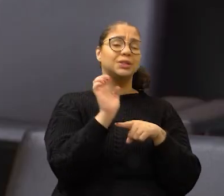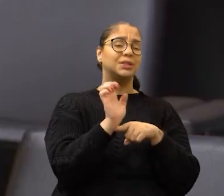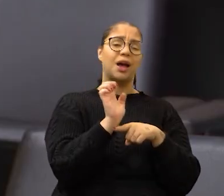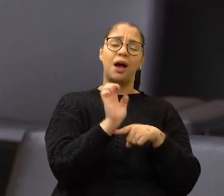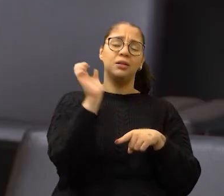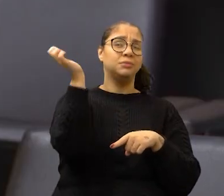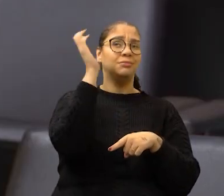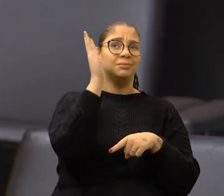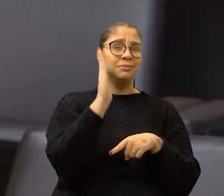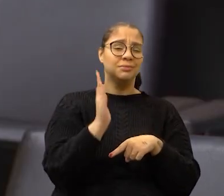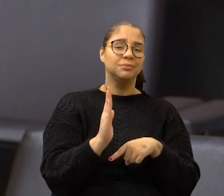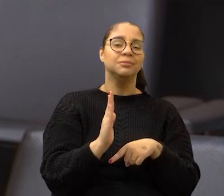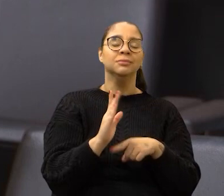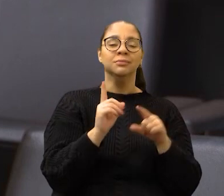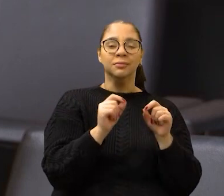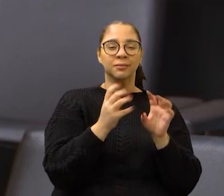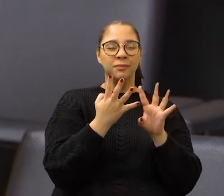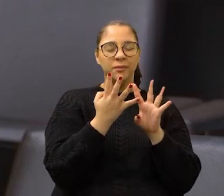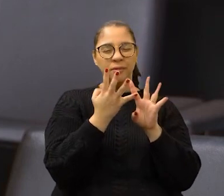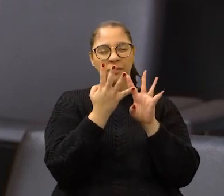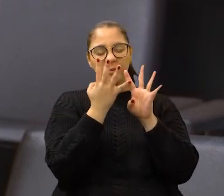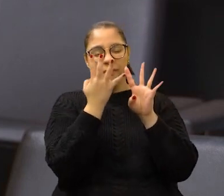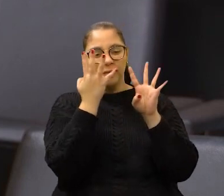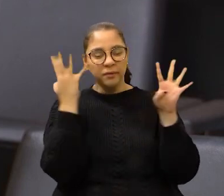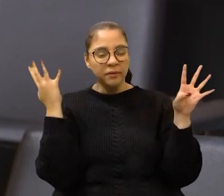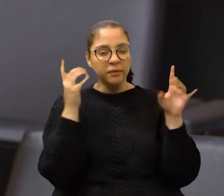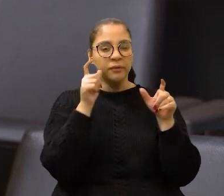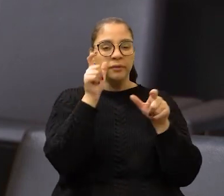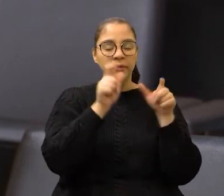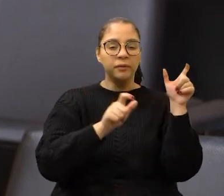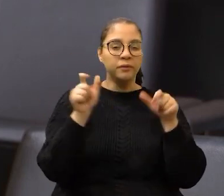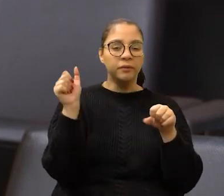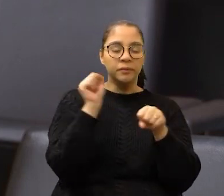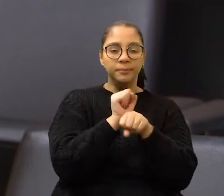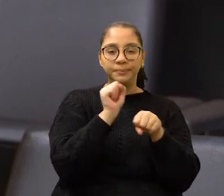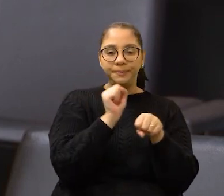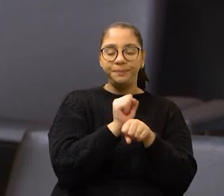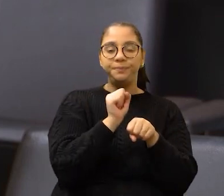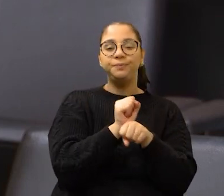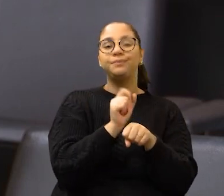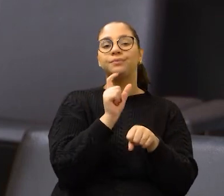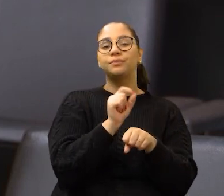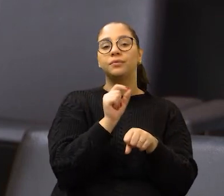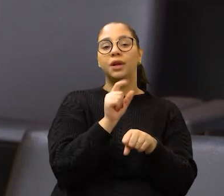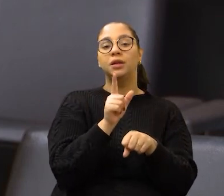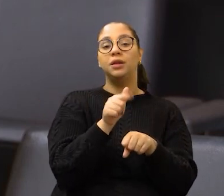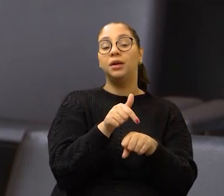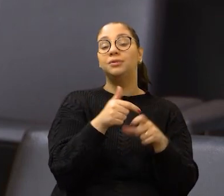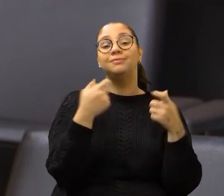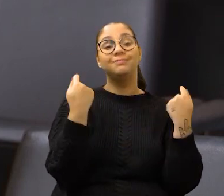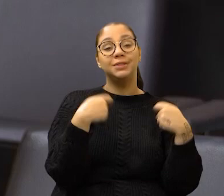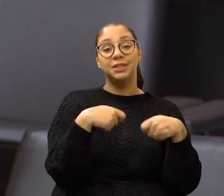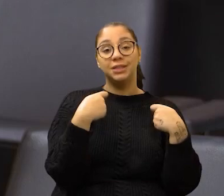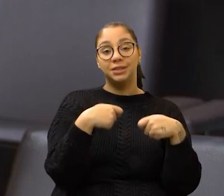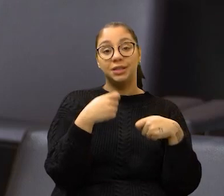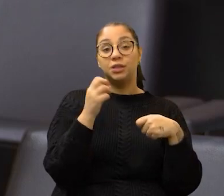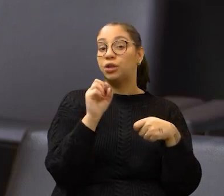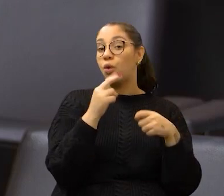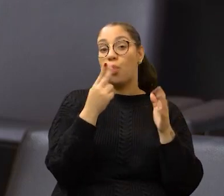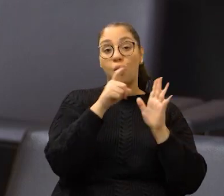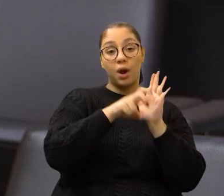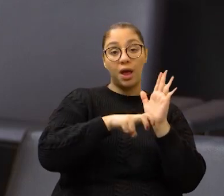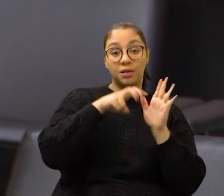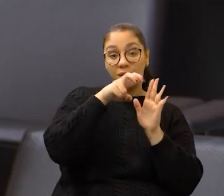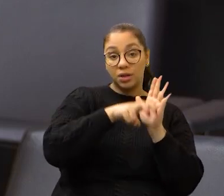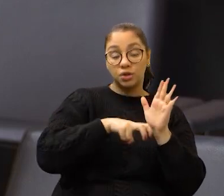nosso estado, né, no Brasil inteiro. Existe uma fila muito grande de pessoas que estão em período de convalescência, precisando